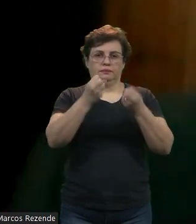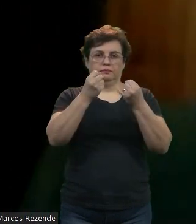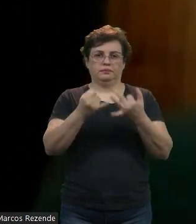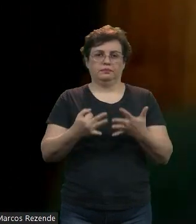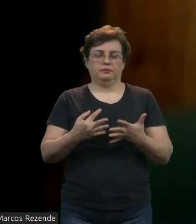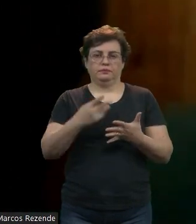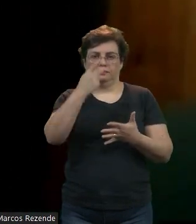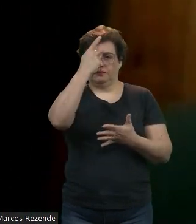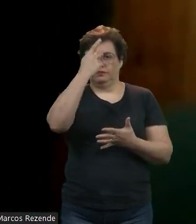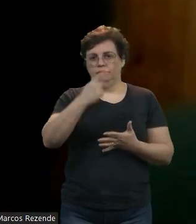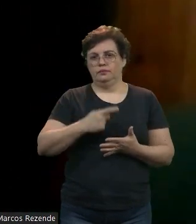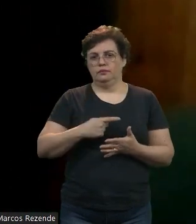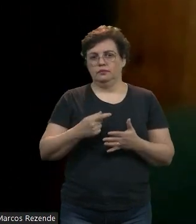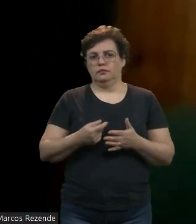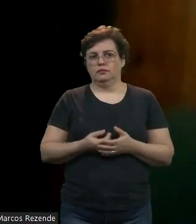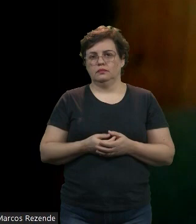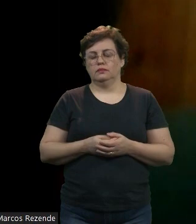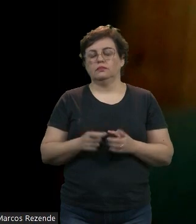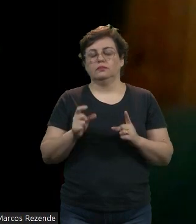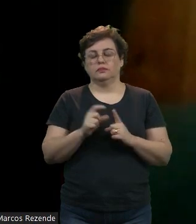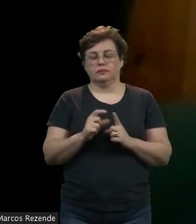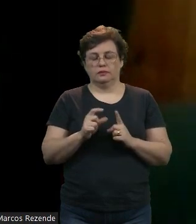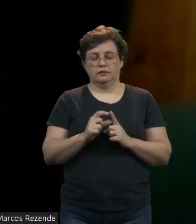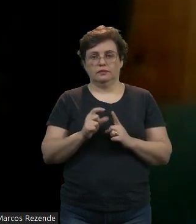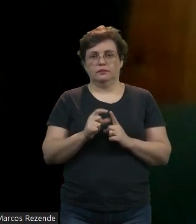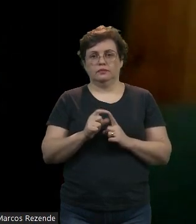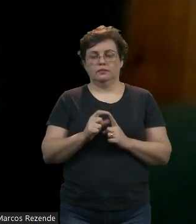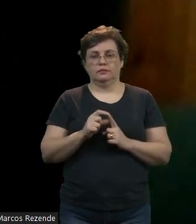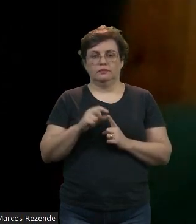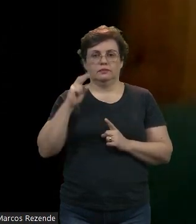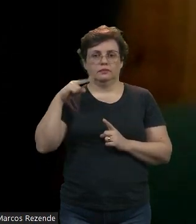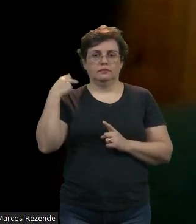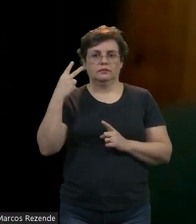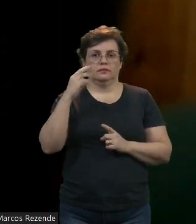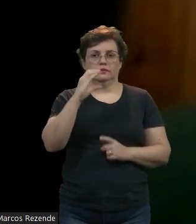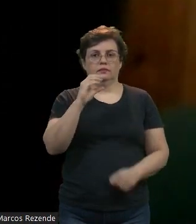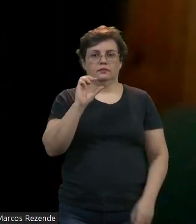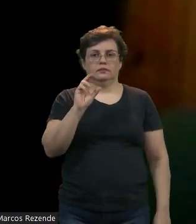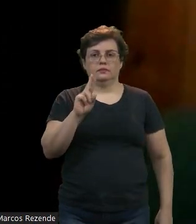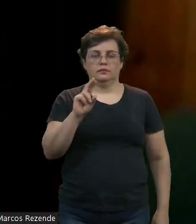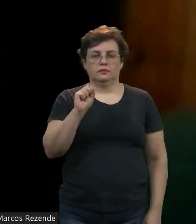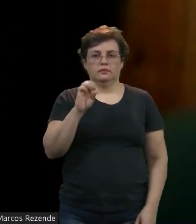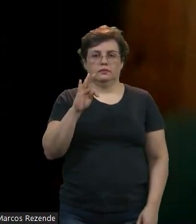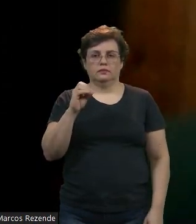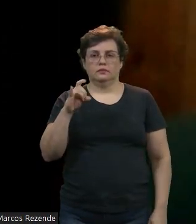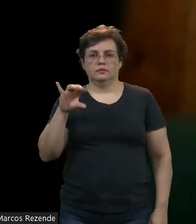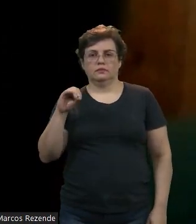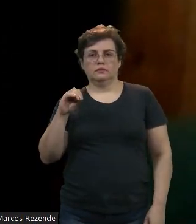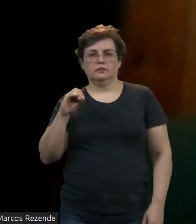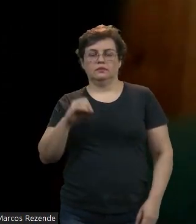explicações, antes, porém, questão de ordem, vereador Marcos Custódio.